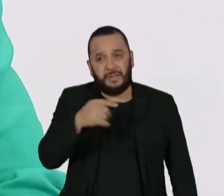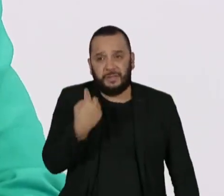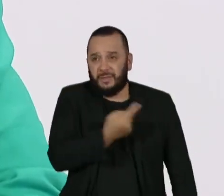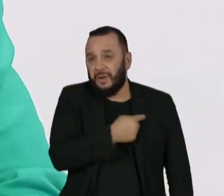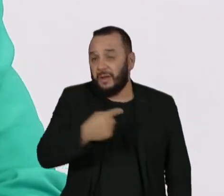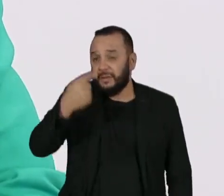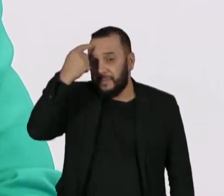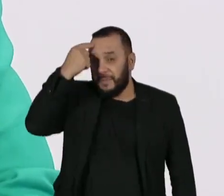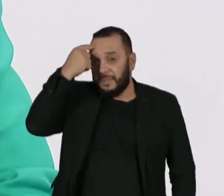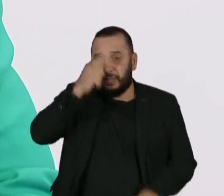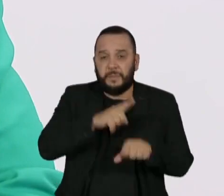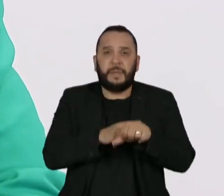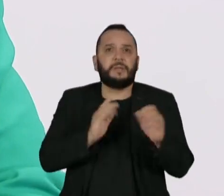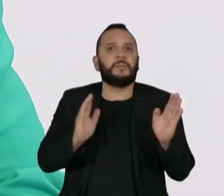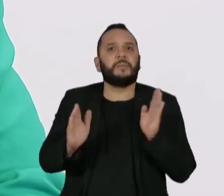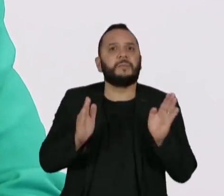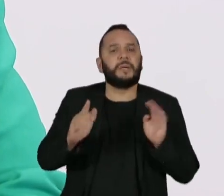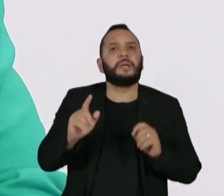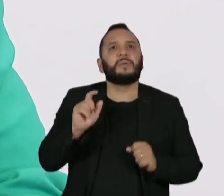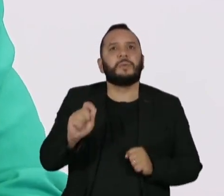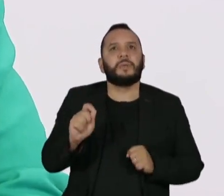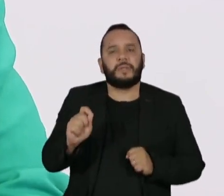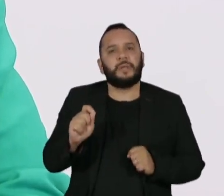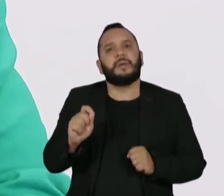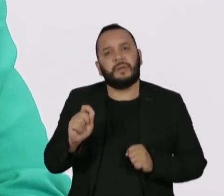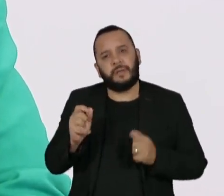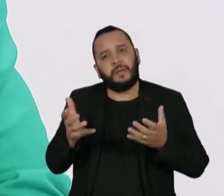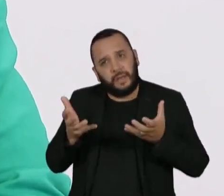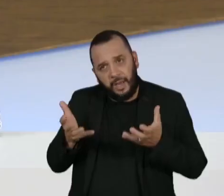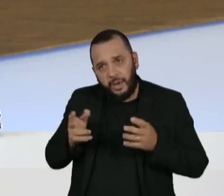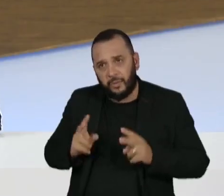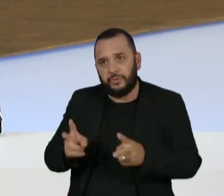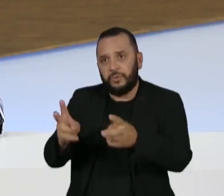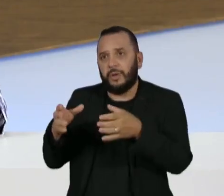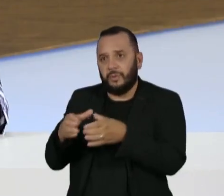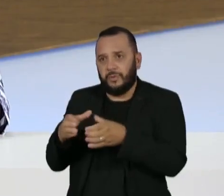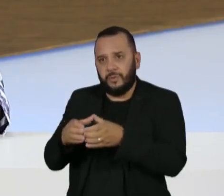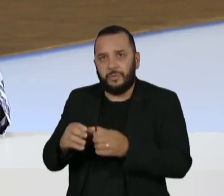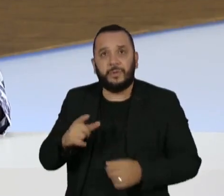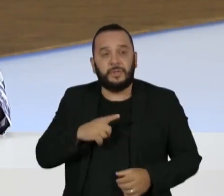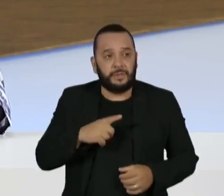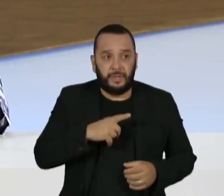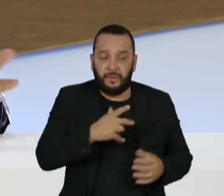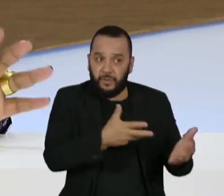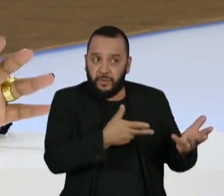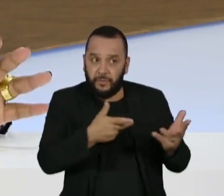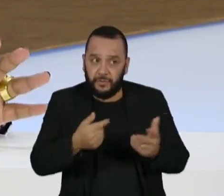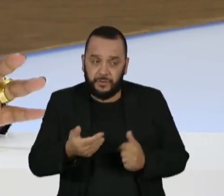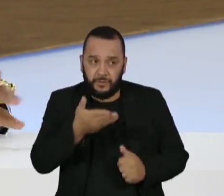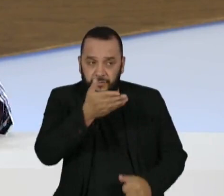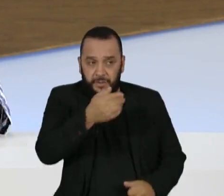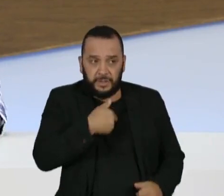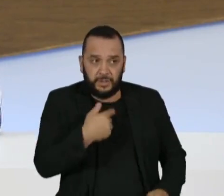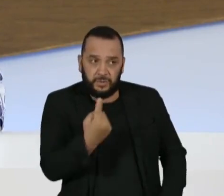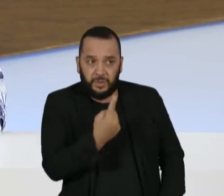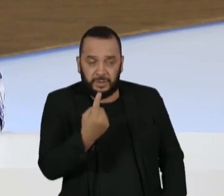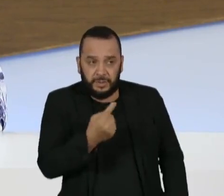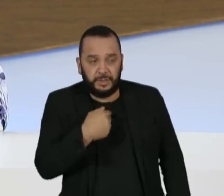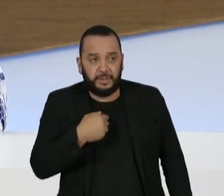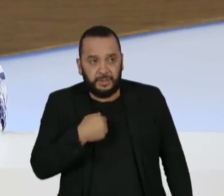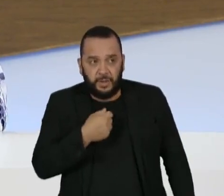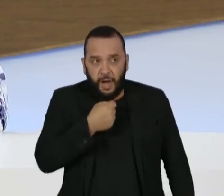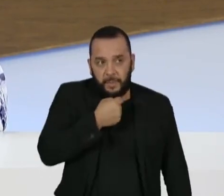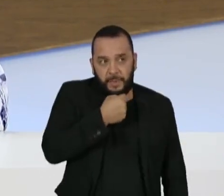tínhamos naquele momento era de seguir em grupo. Você chegou a receber convite para ser o carreira solo,